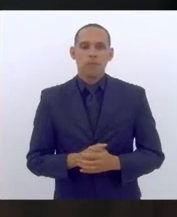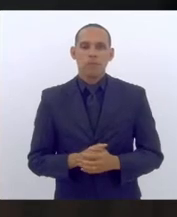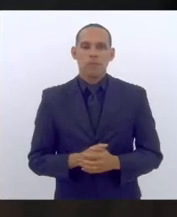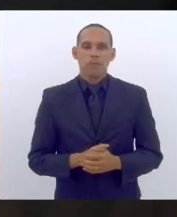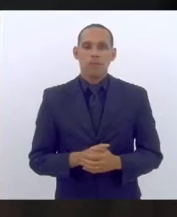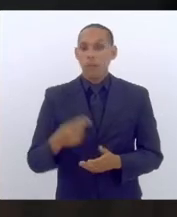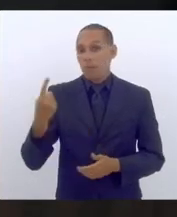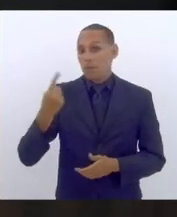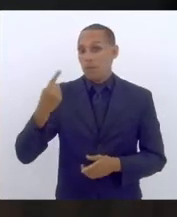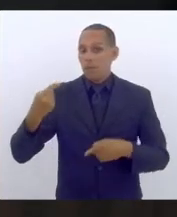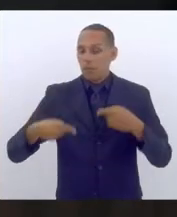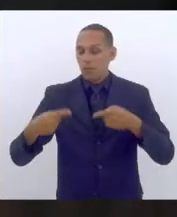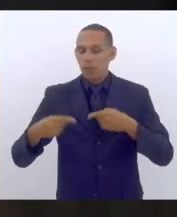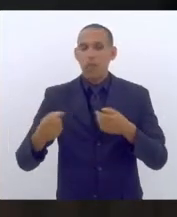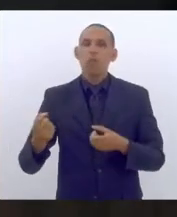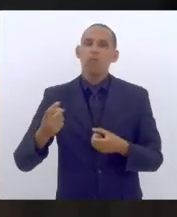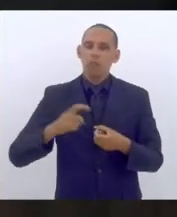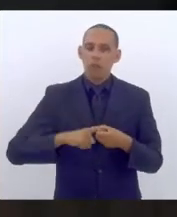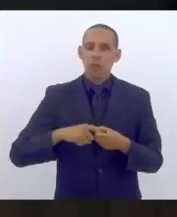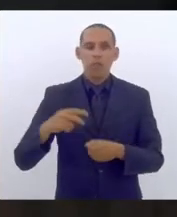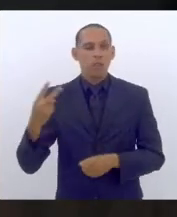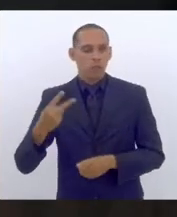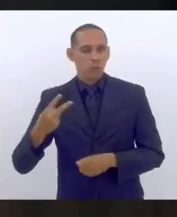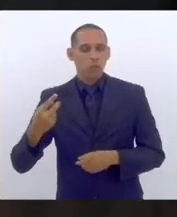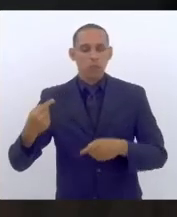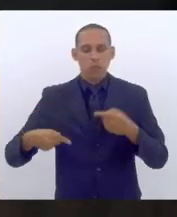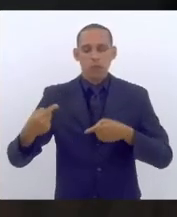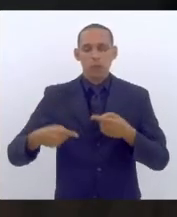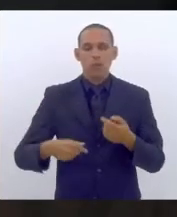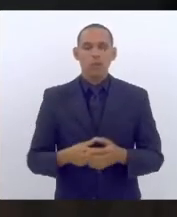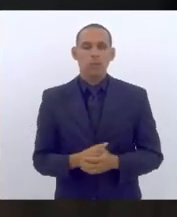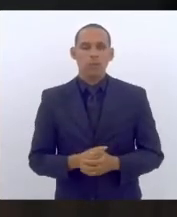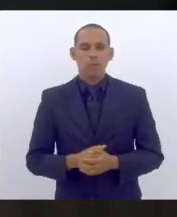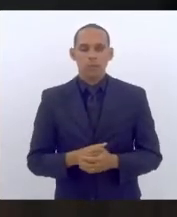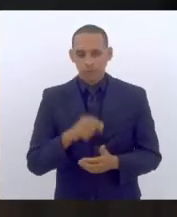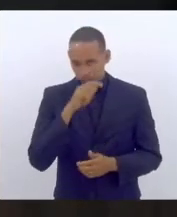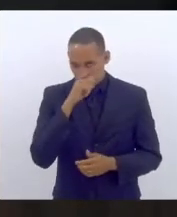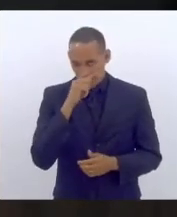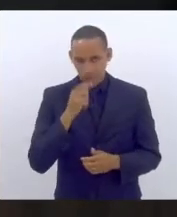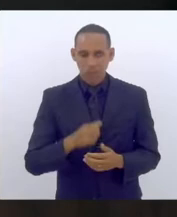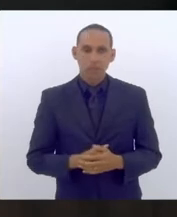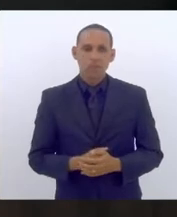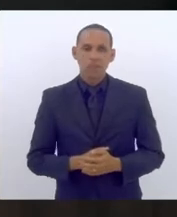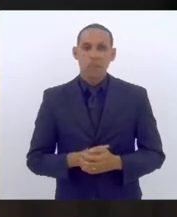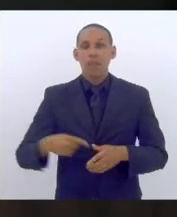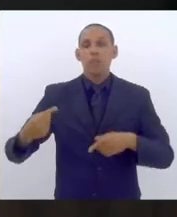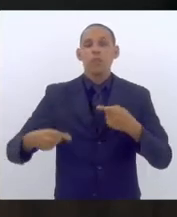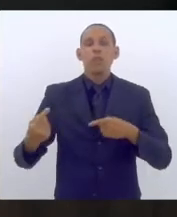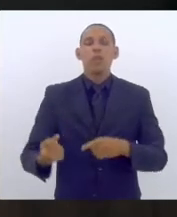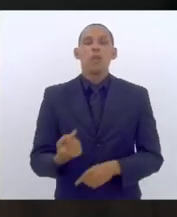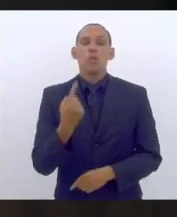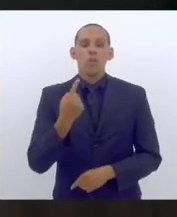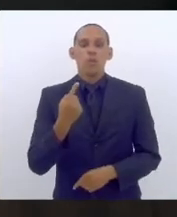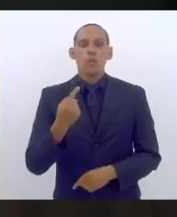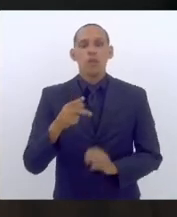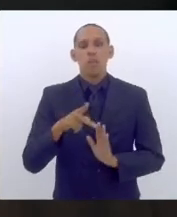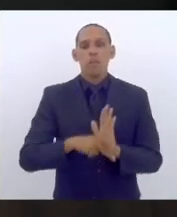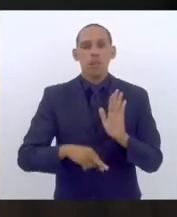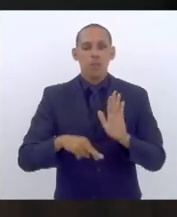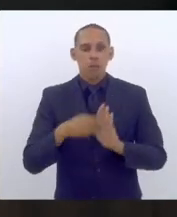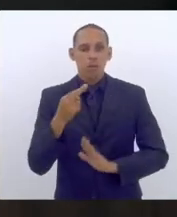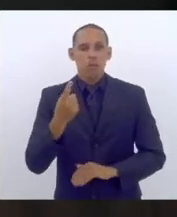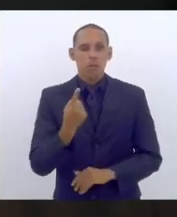em primeira discussão retorna em segunda discussão em discussão única projeta e resolução